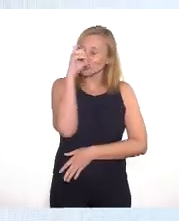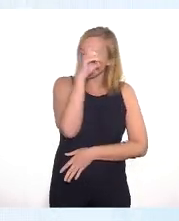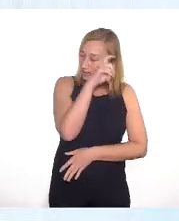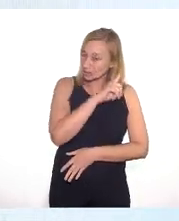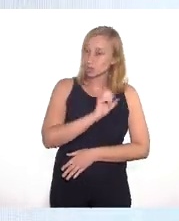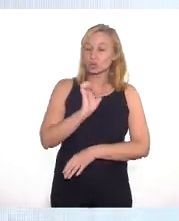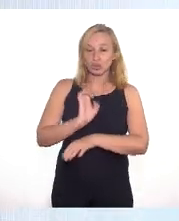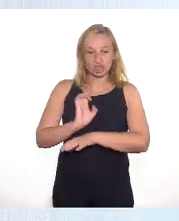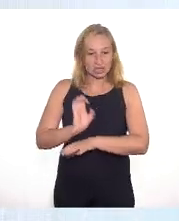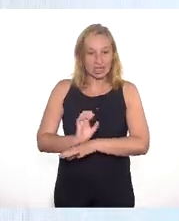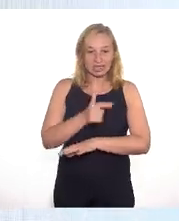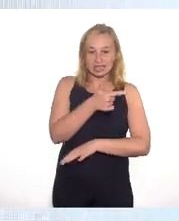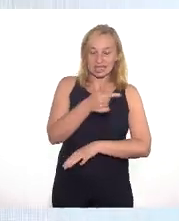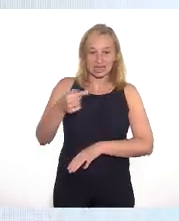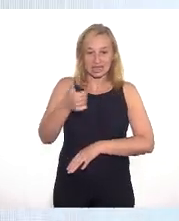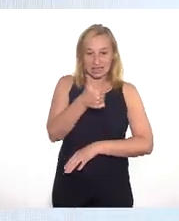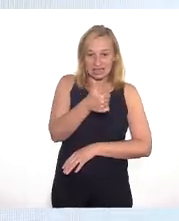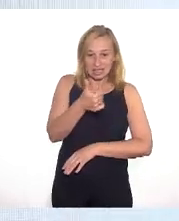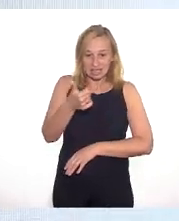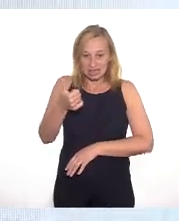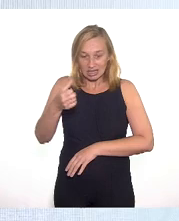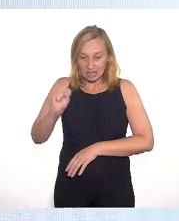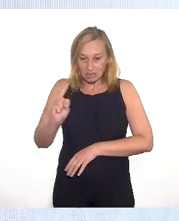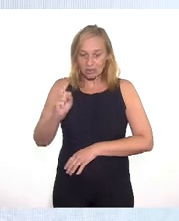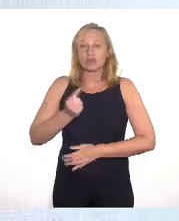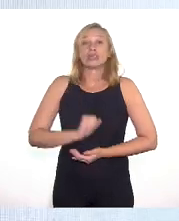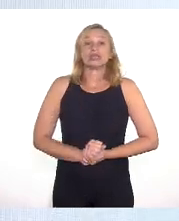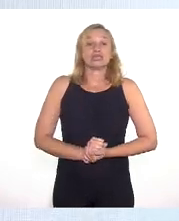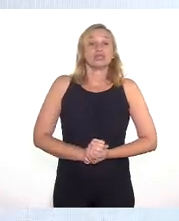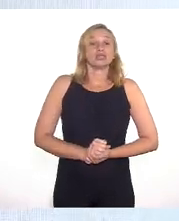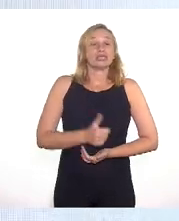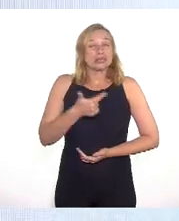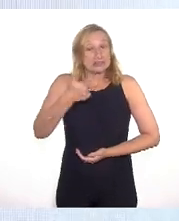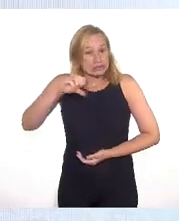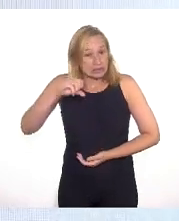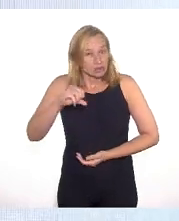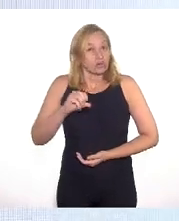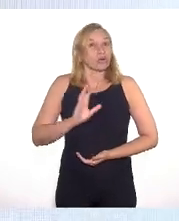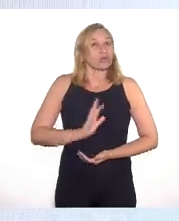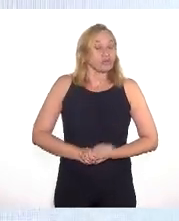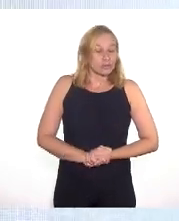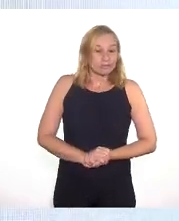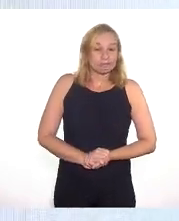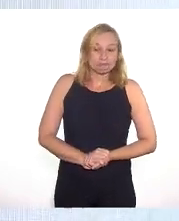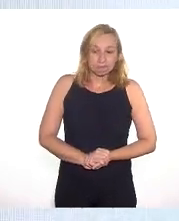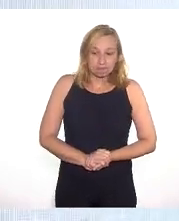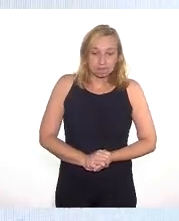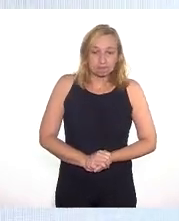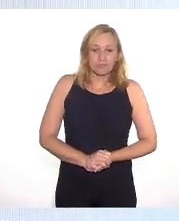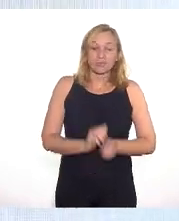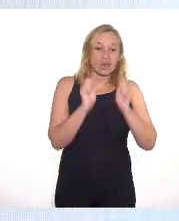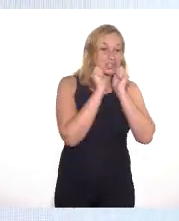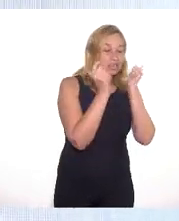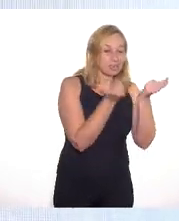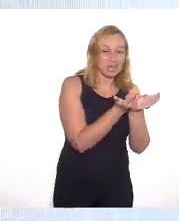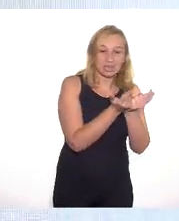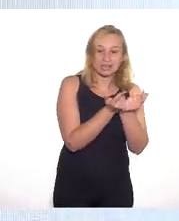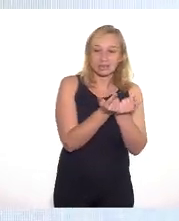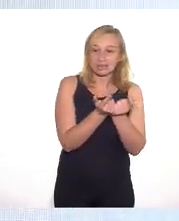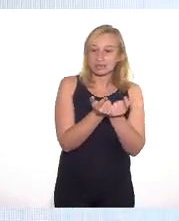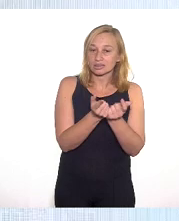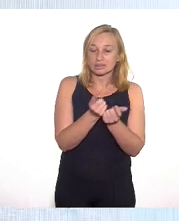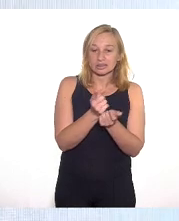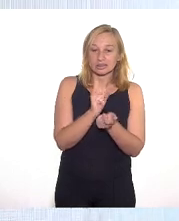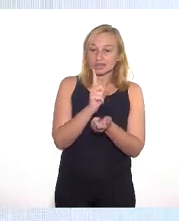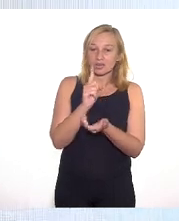passou, 16, 17, 18, pouco em 19, A Assembleia não faltou ao